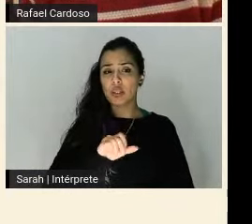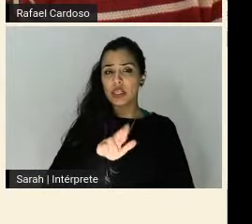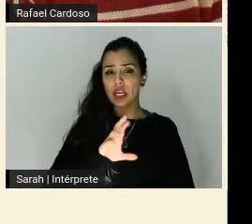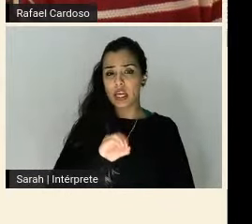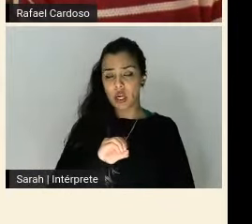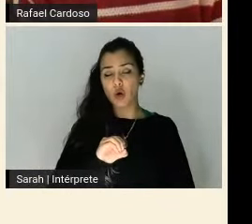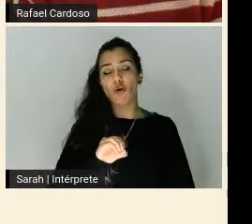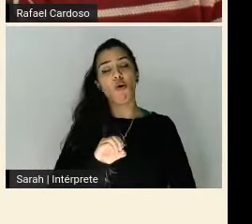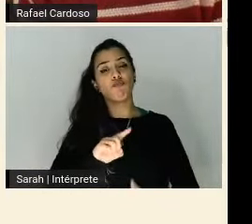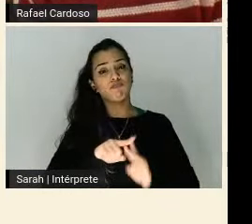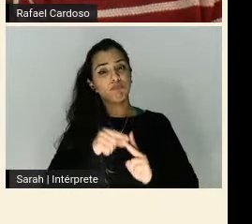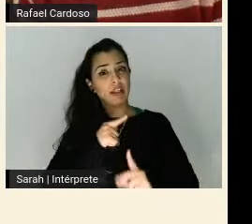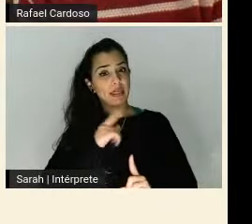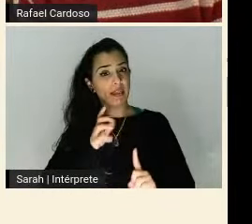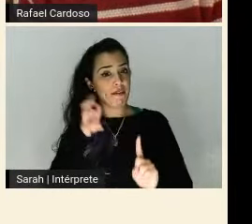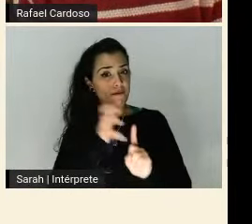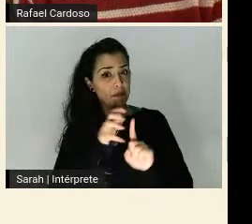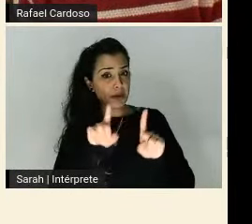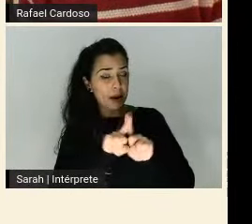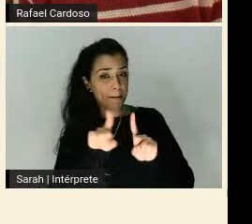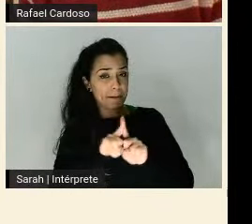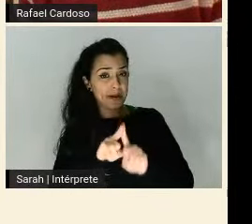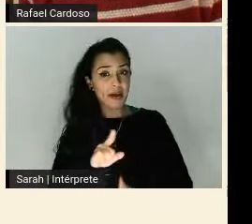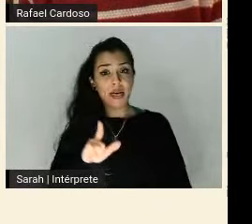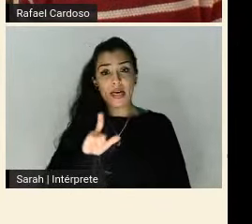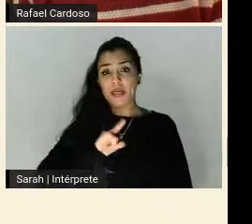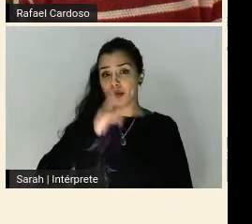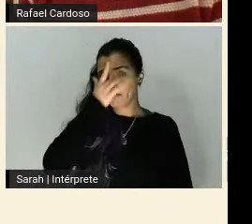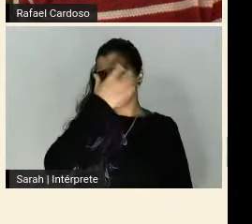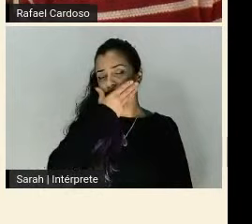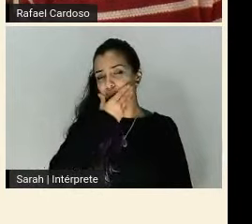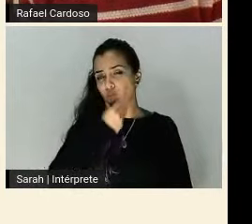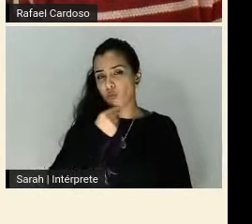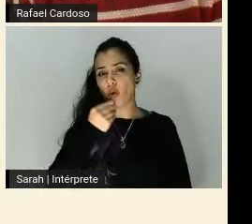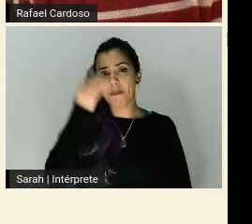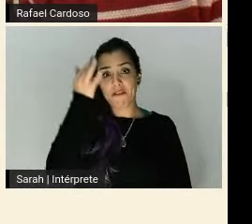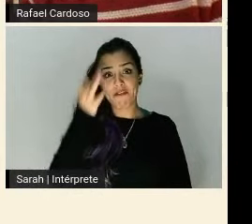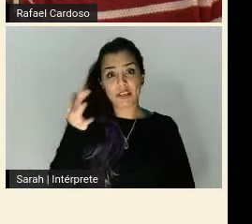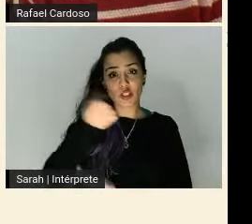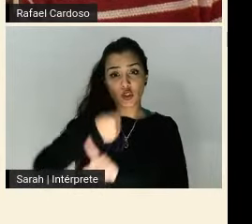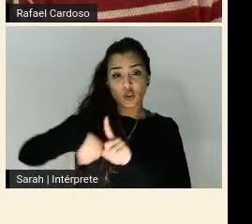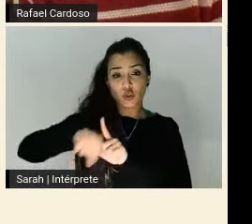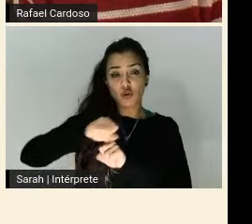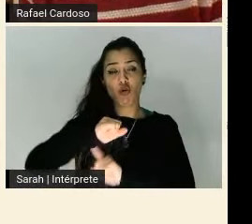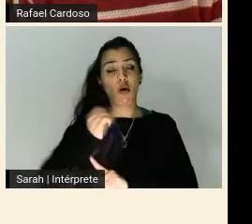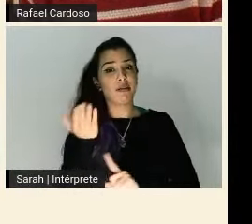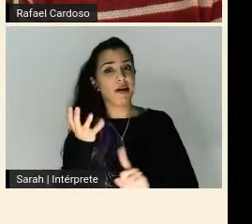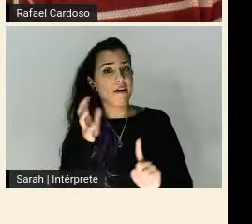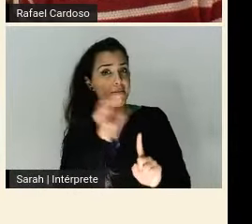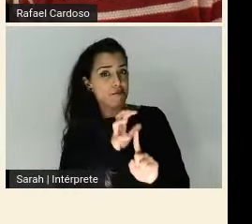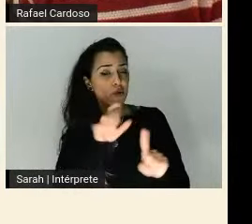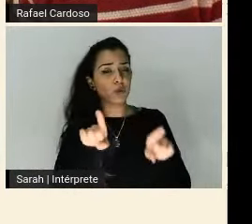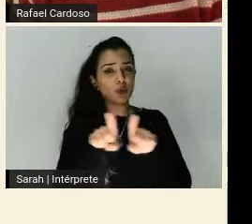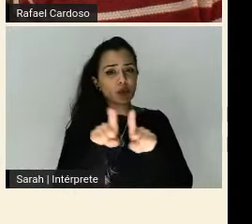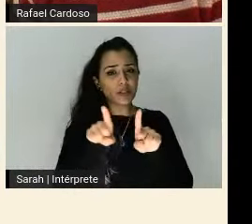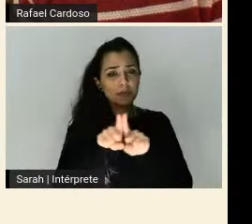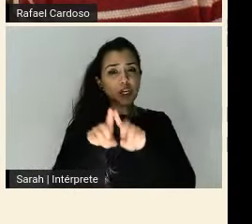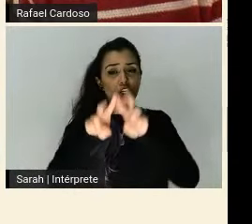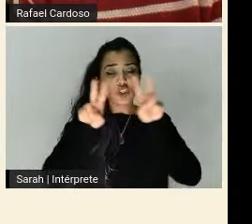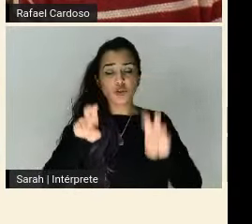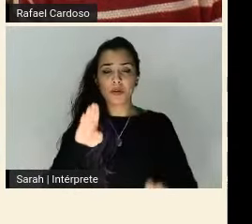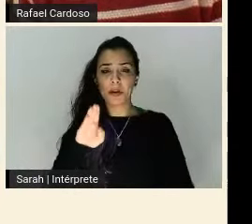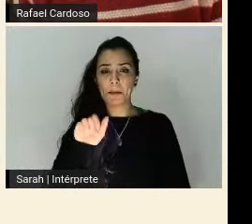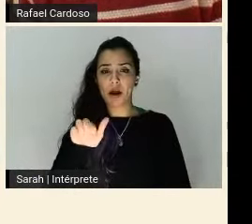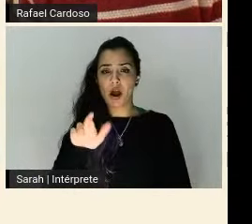agentes dos FAM, o sociólogo francês contribuiu para constituir e embasar o paradigma do barroco